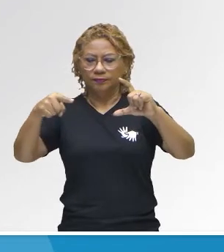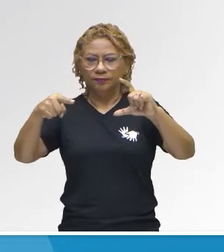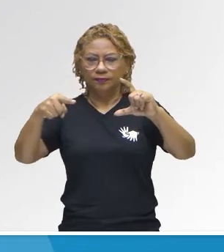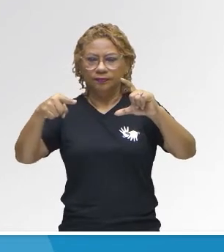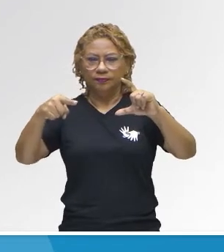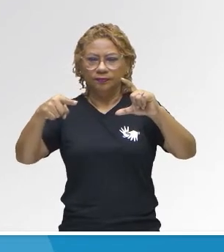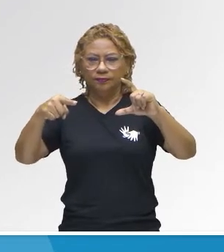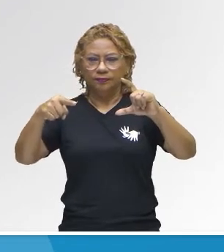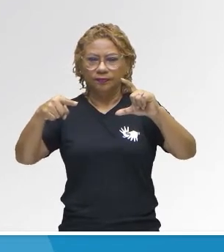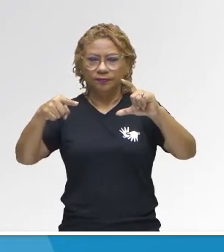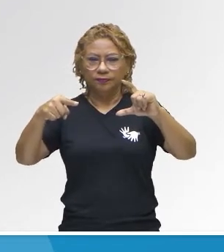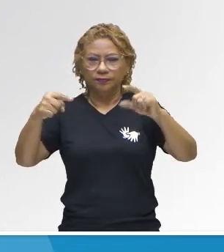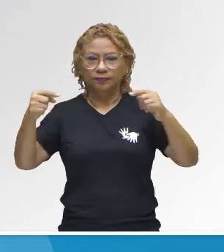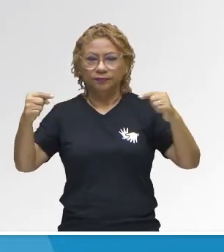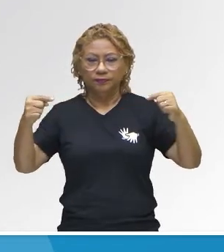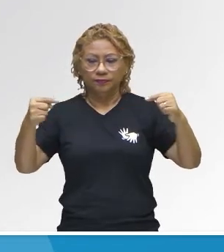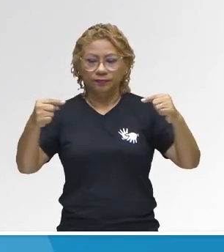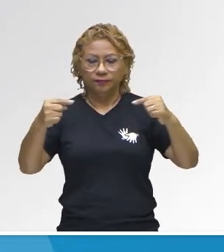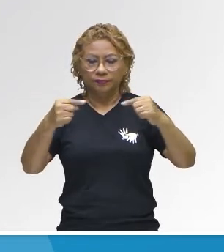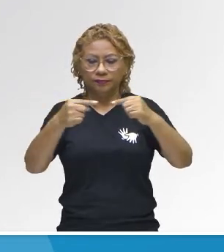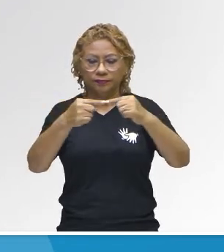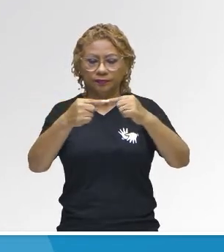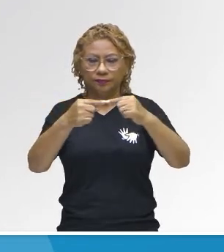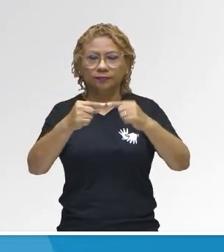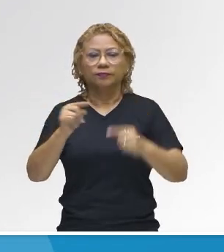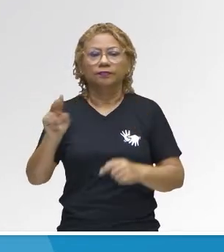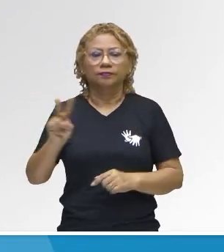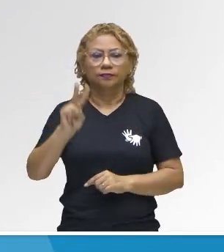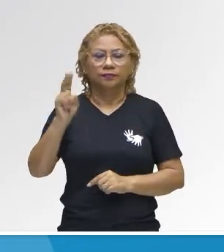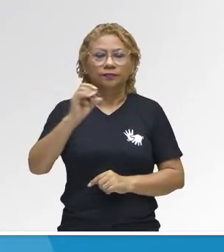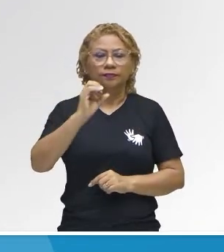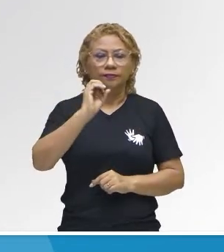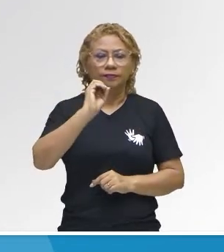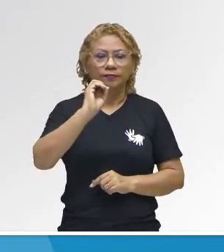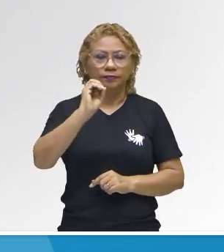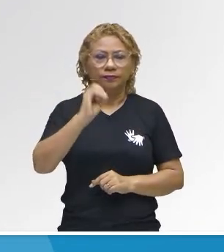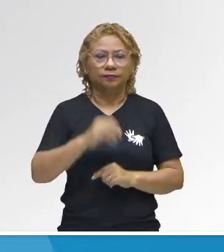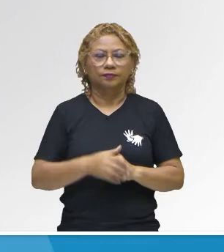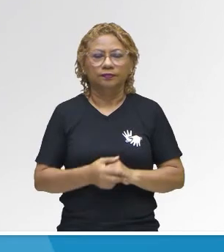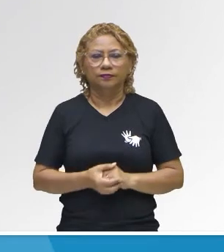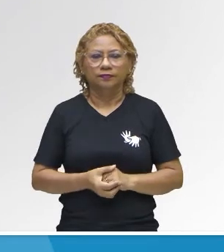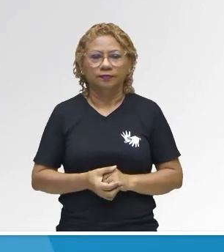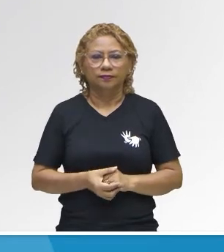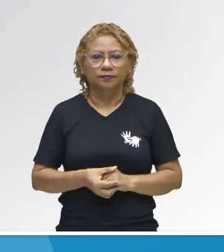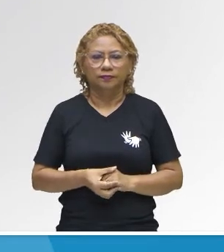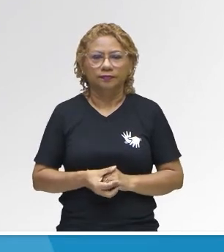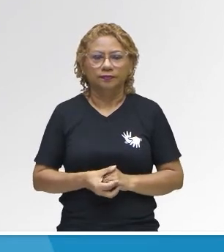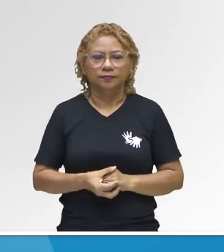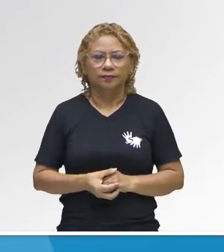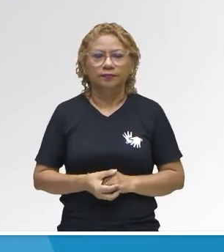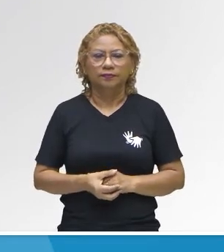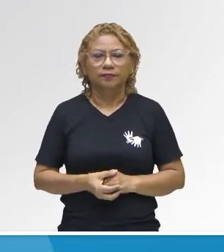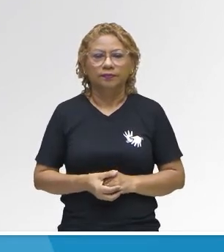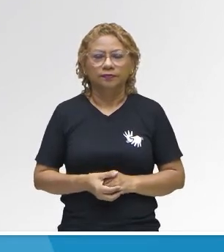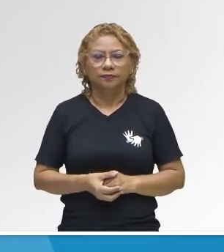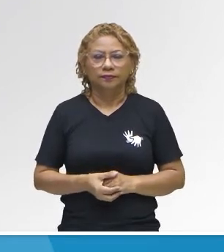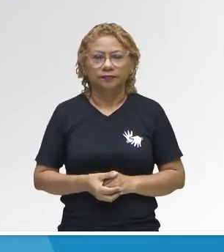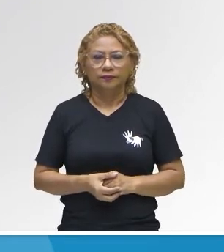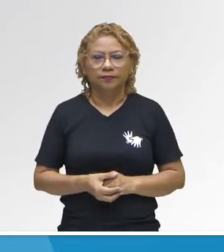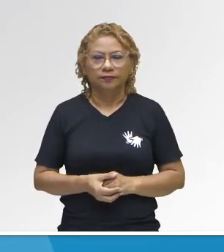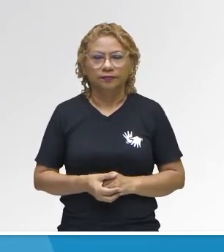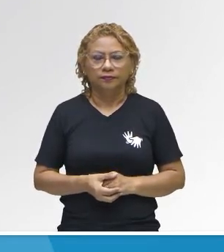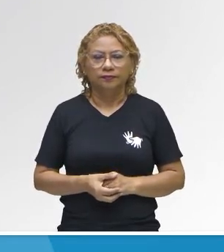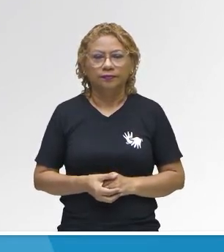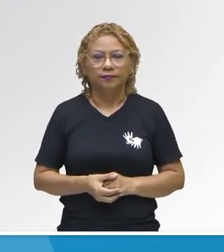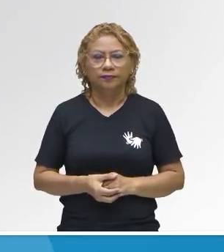quê? O valor igual a zero. Então, tanto a tangente de 0 graus quanto a tangente de 180